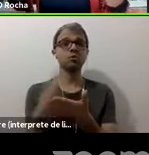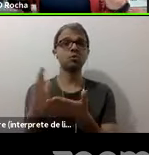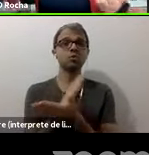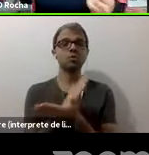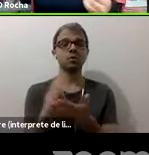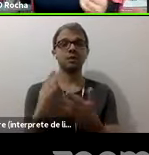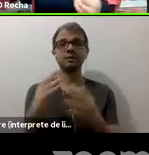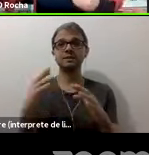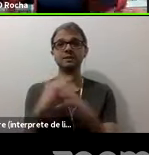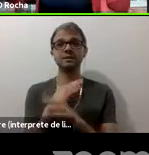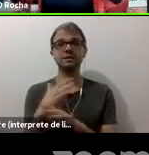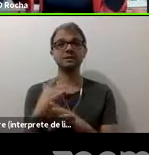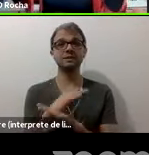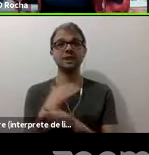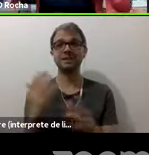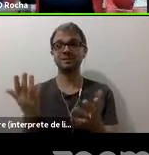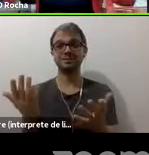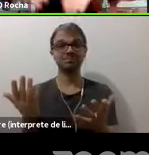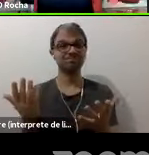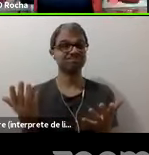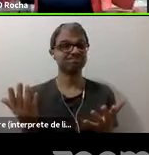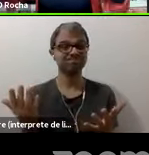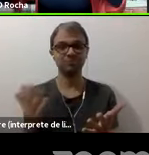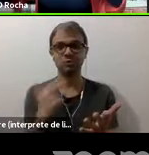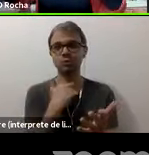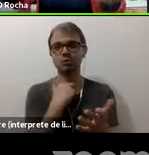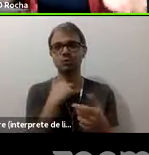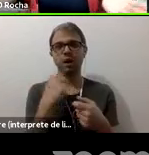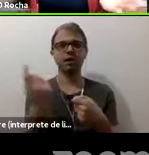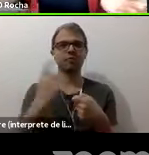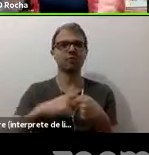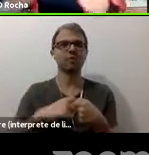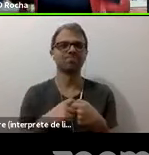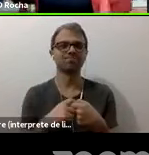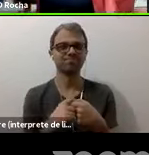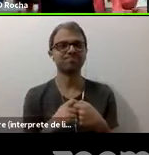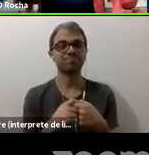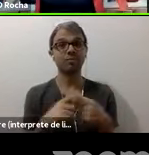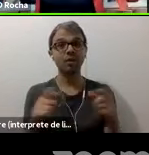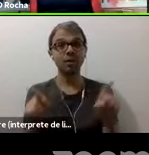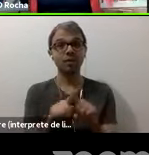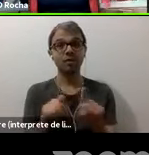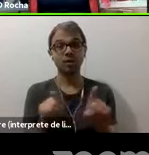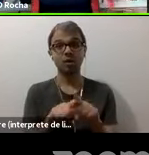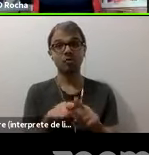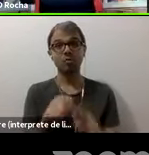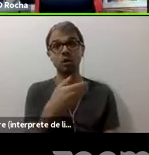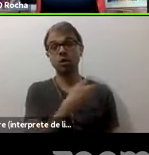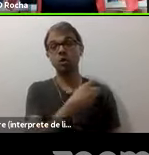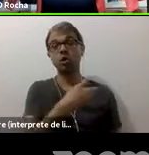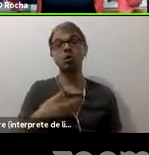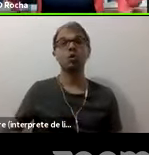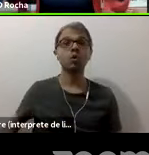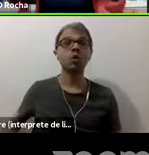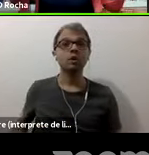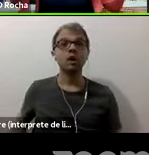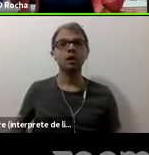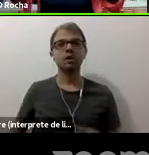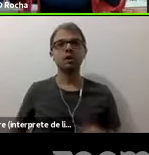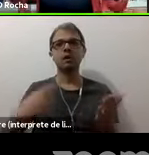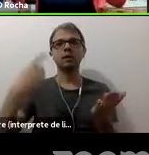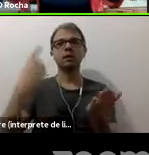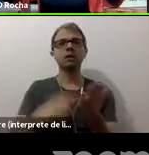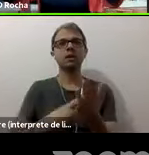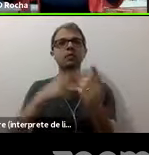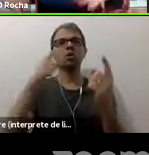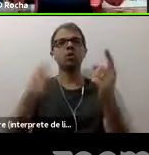de incerteza, voltará e não voltará. E nós temos as metas que o próprio governo colocou. Ah, tem que estar na faixa tal, tem que estar tantos dias.